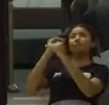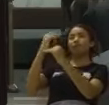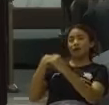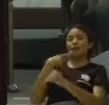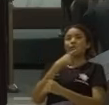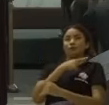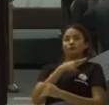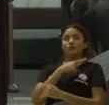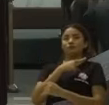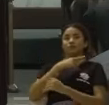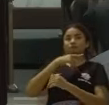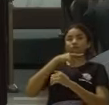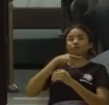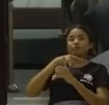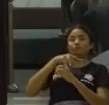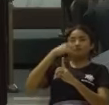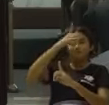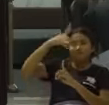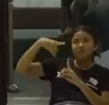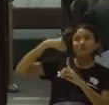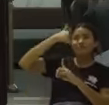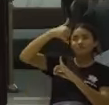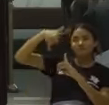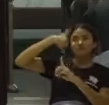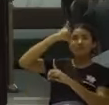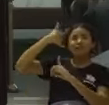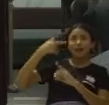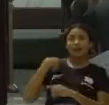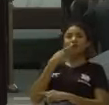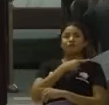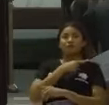Era o meu vice-presidente, meu assessor, meu conselheiro.